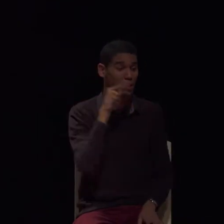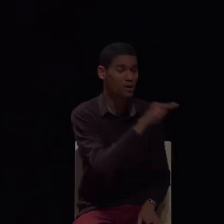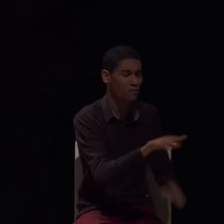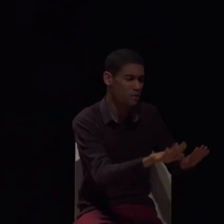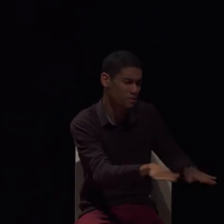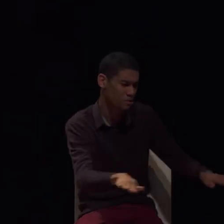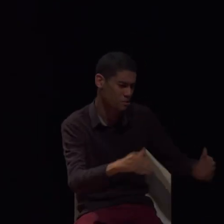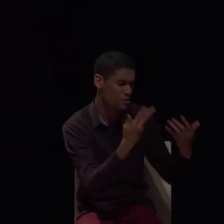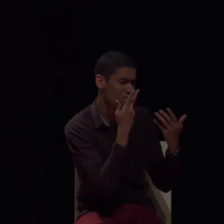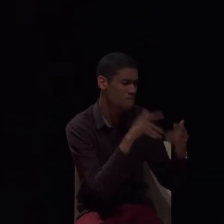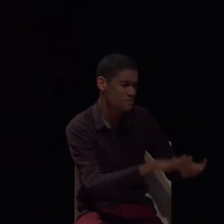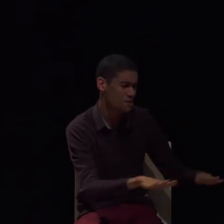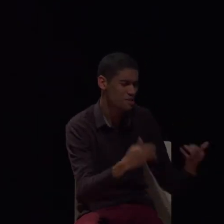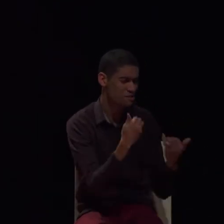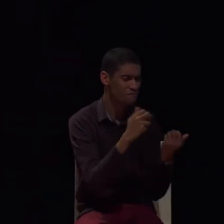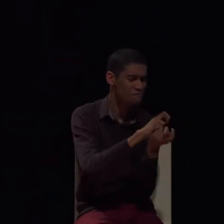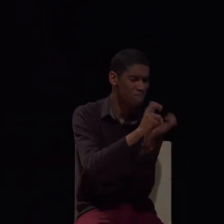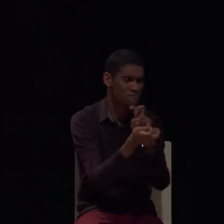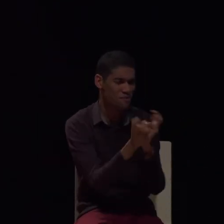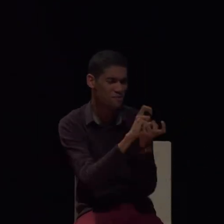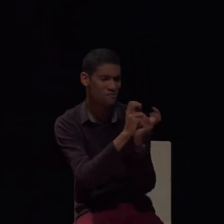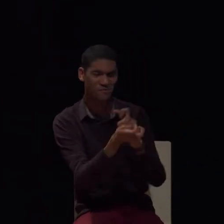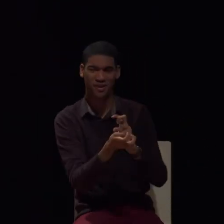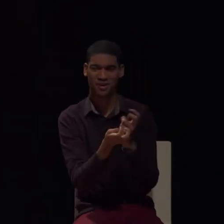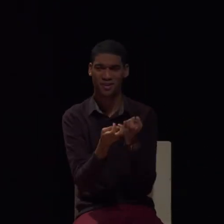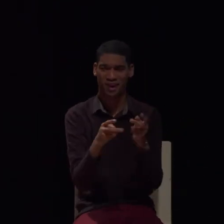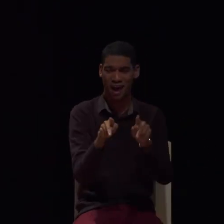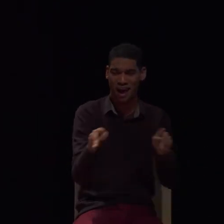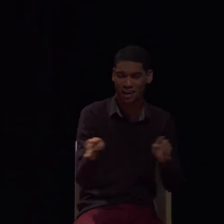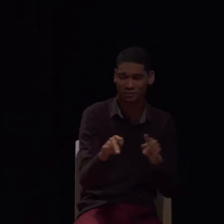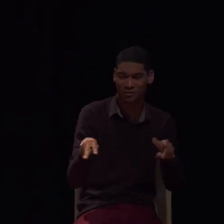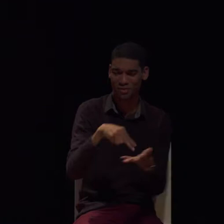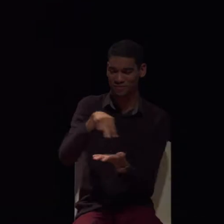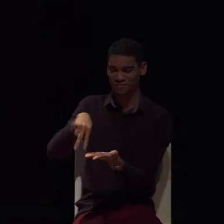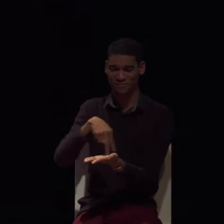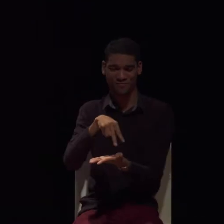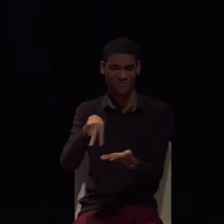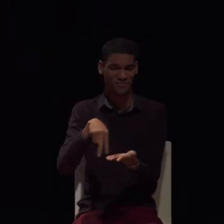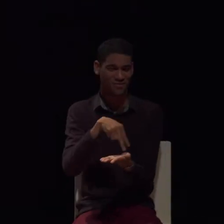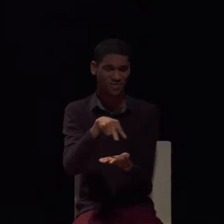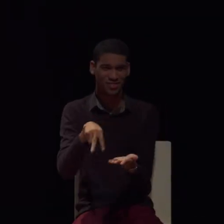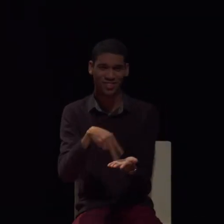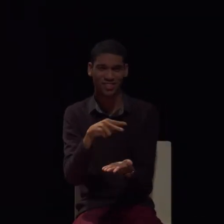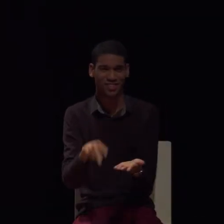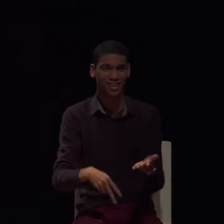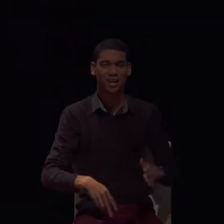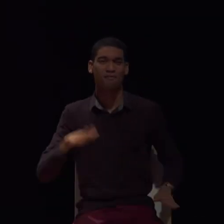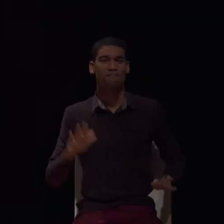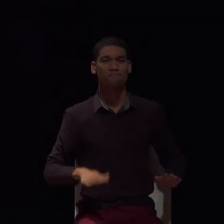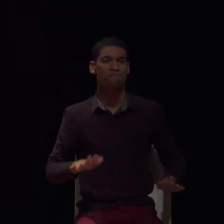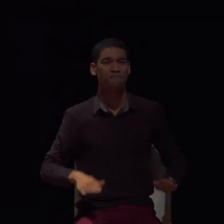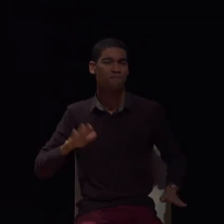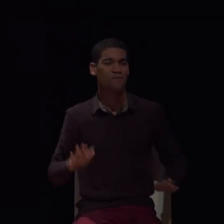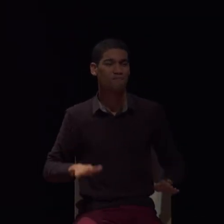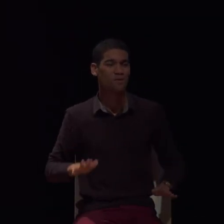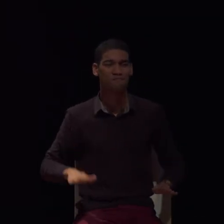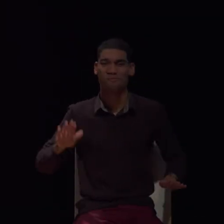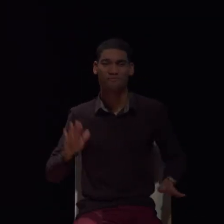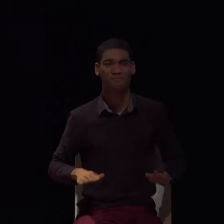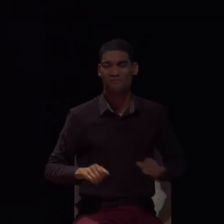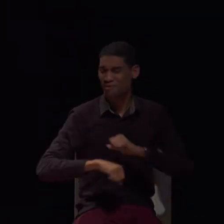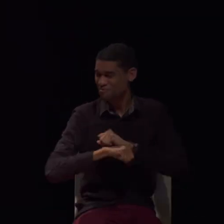a gente vai ver as professoras dançando a gente vai ver até tambor bem na escola